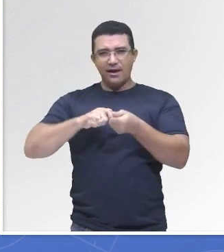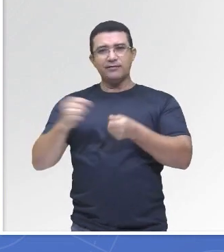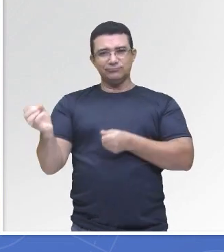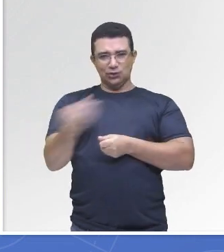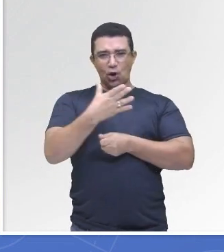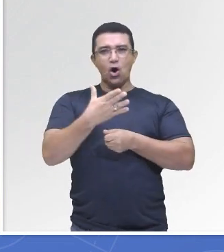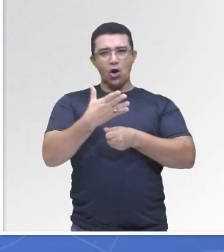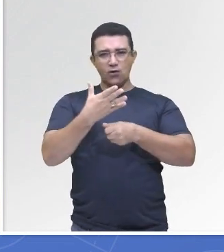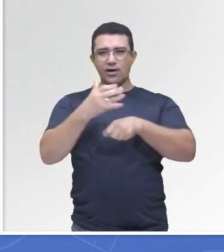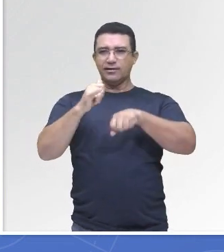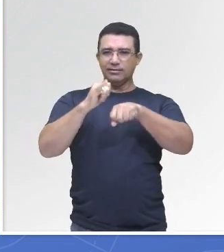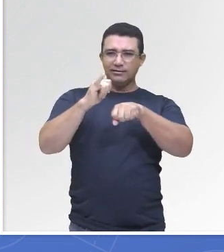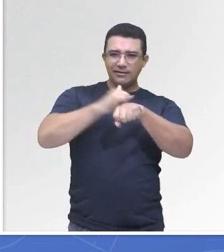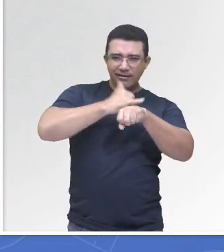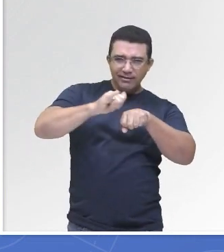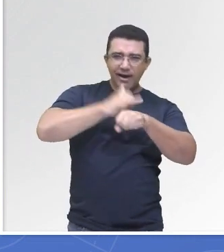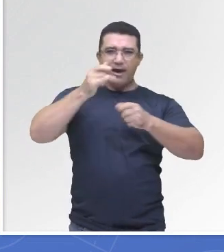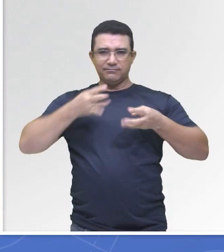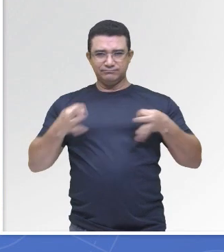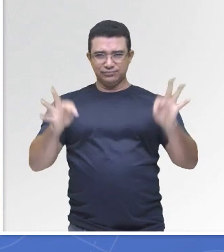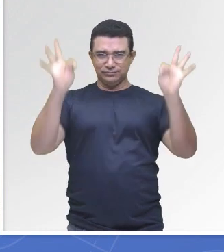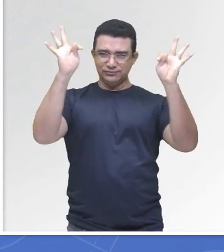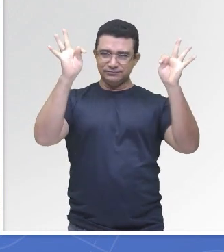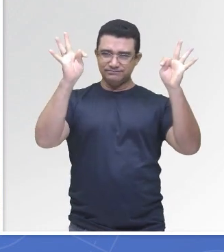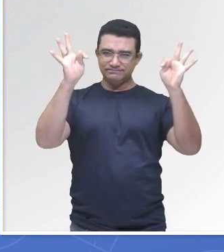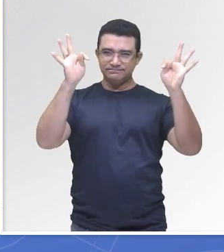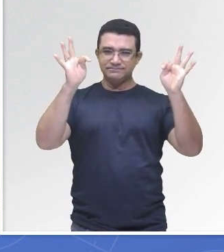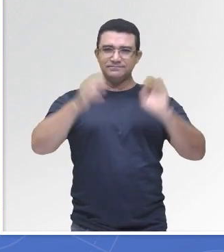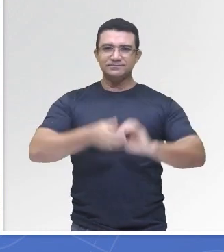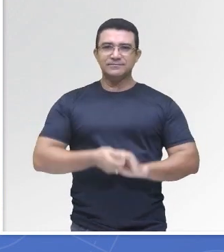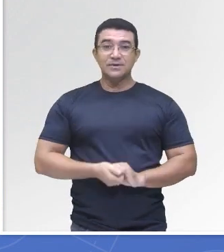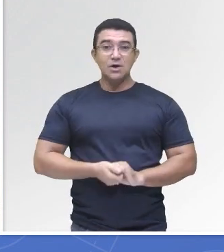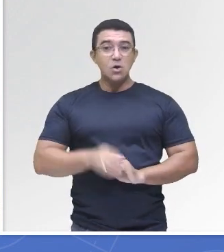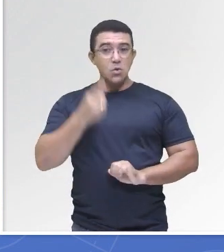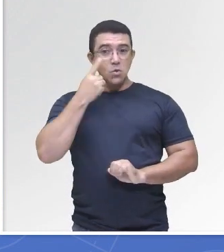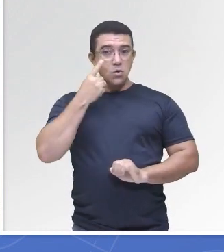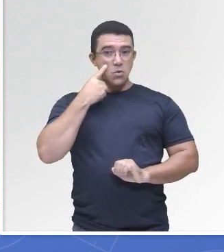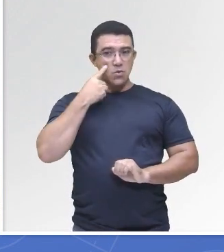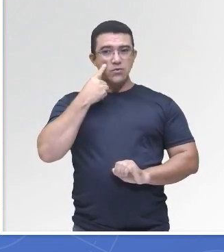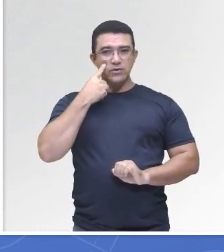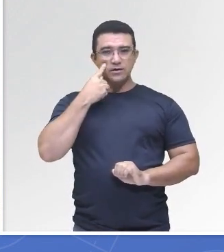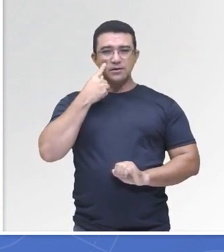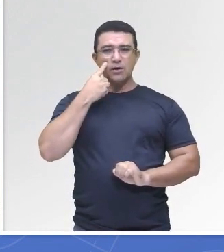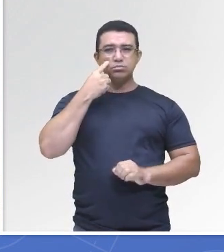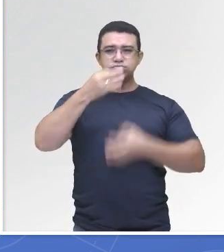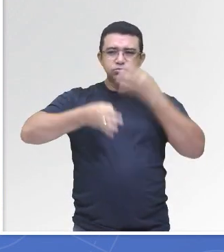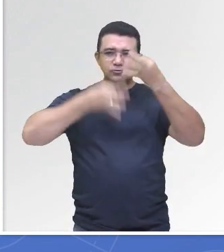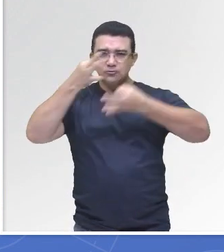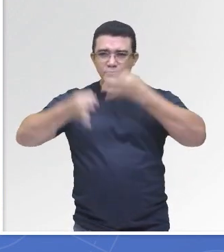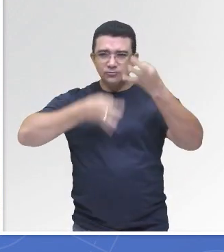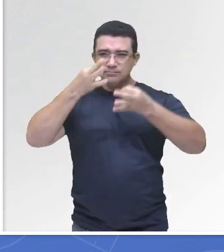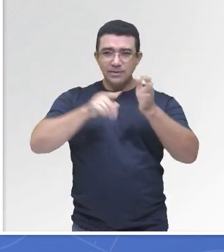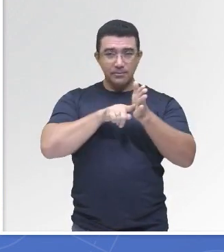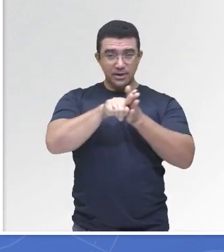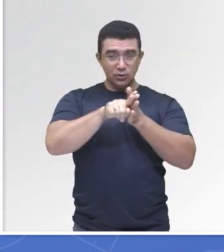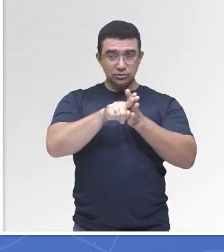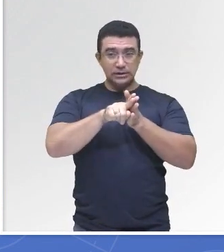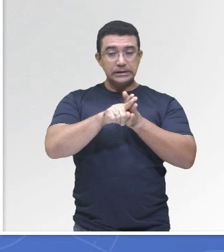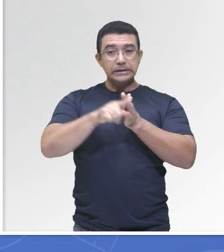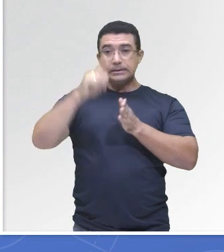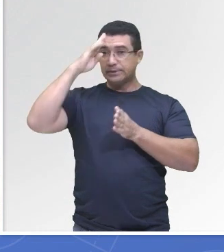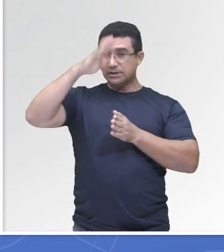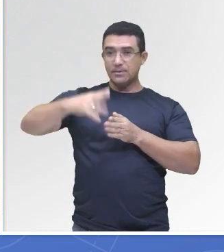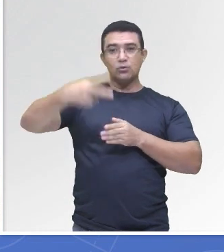ferramentas, tá? Vamos então aí ver o comentário das nossas questões, principalmente a segunda, que